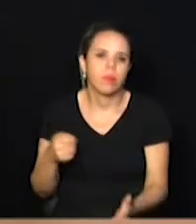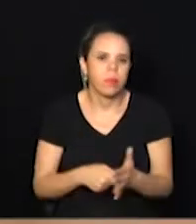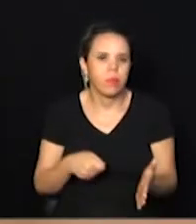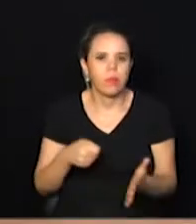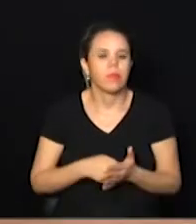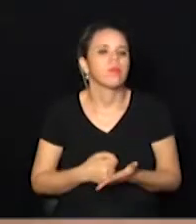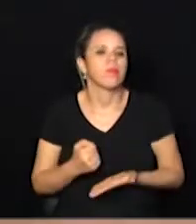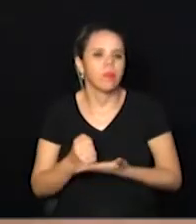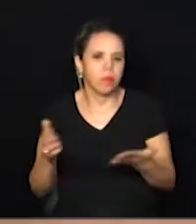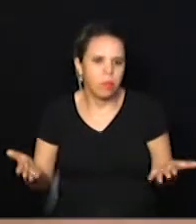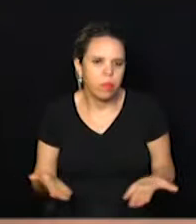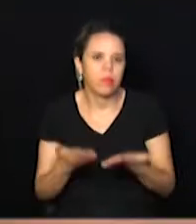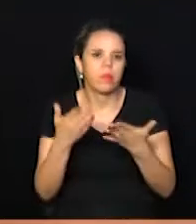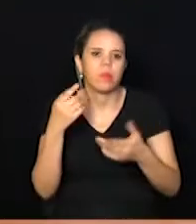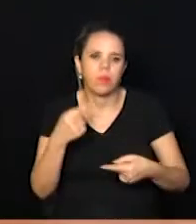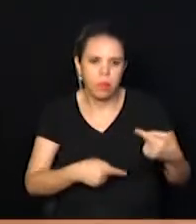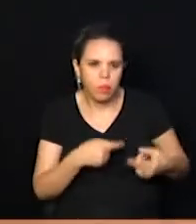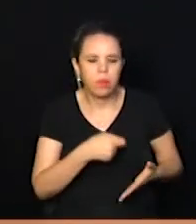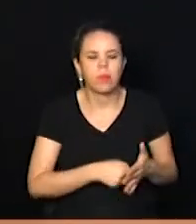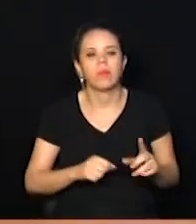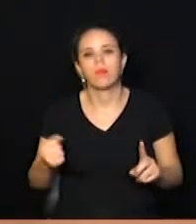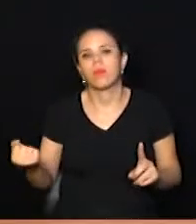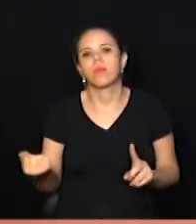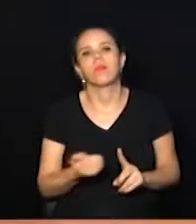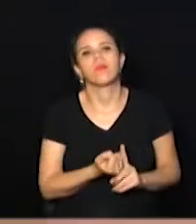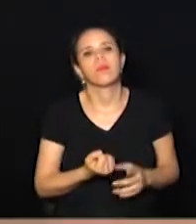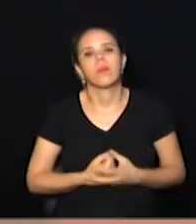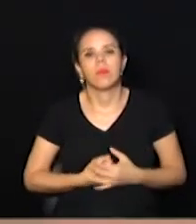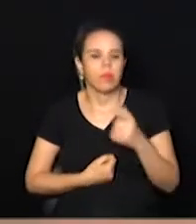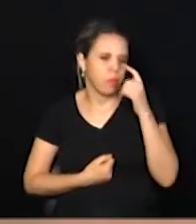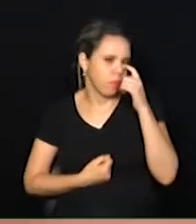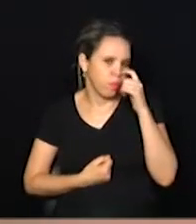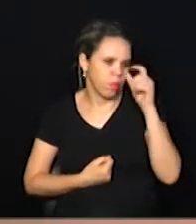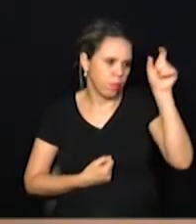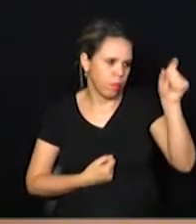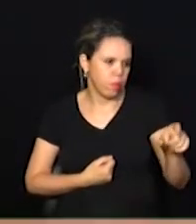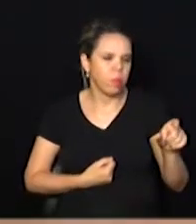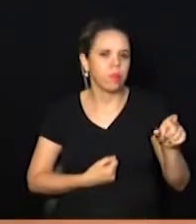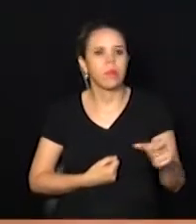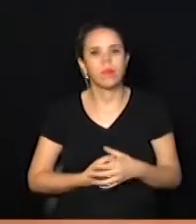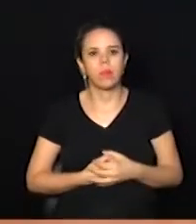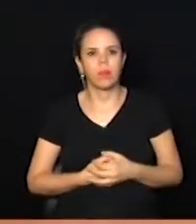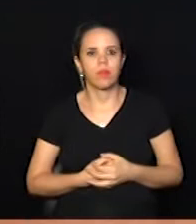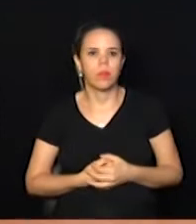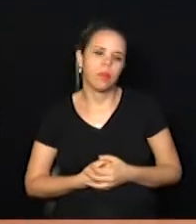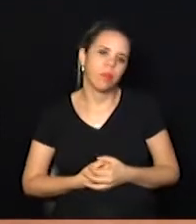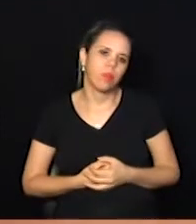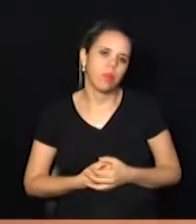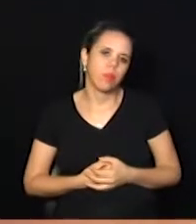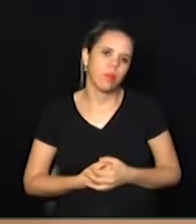toda à luta política, à luta social, um homem de origem